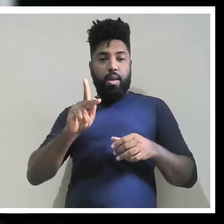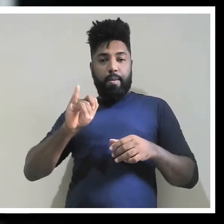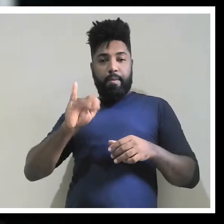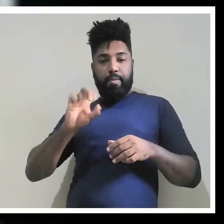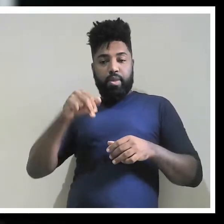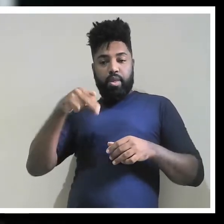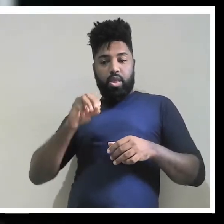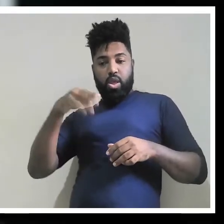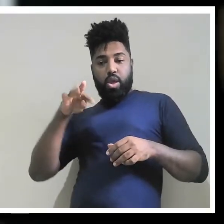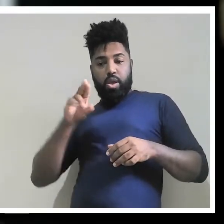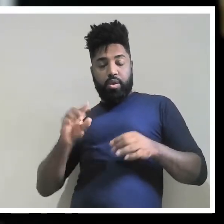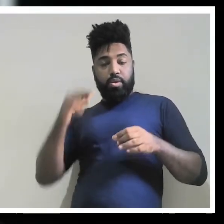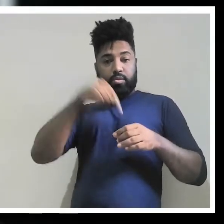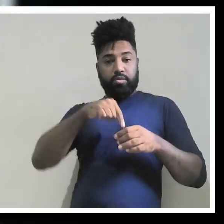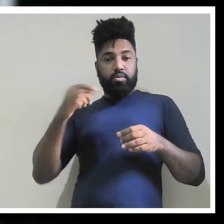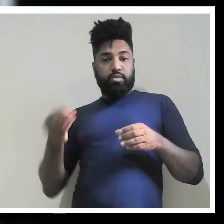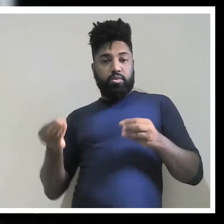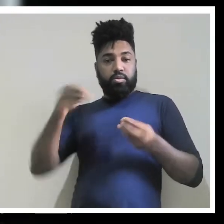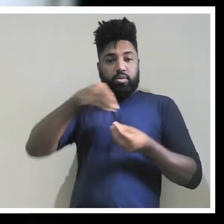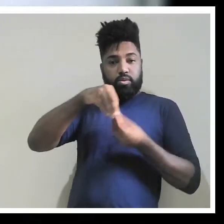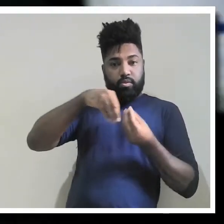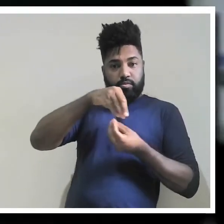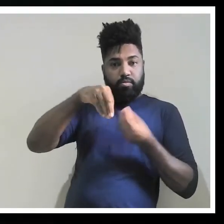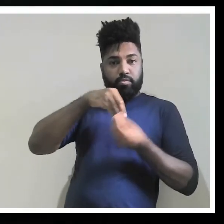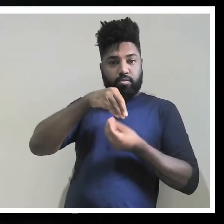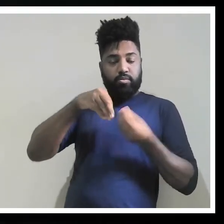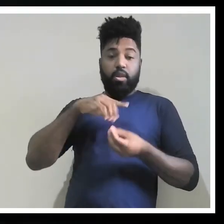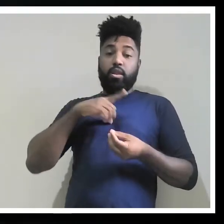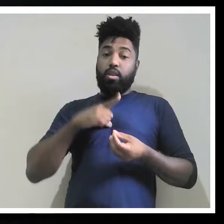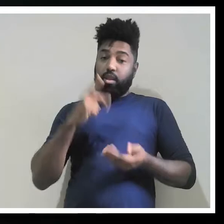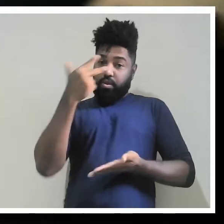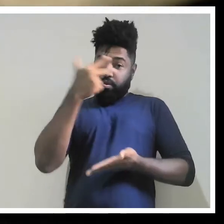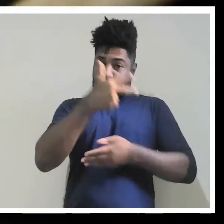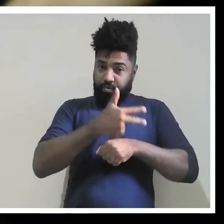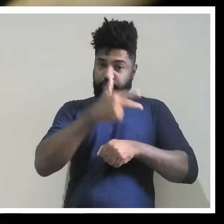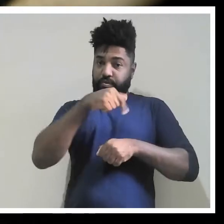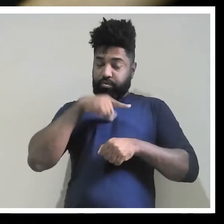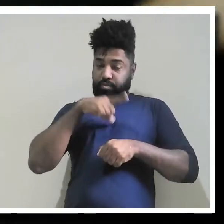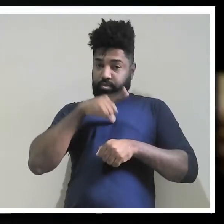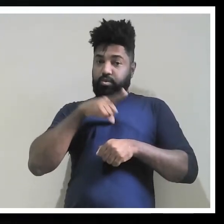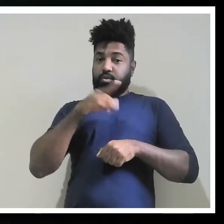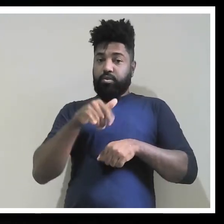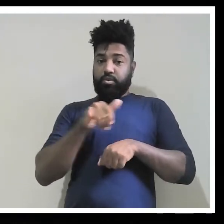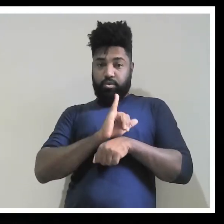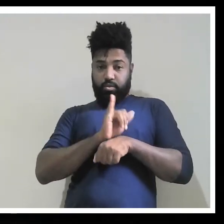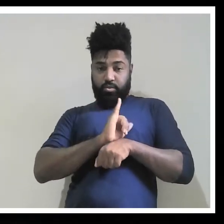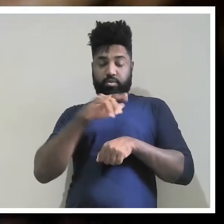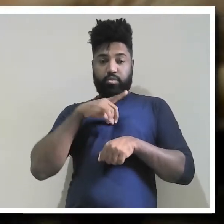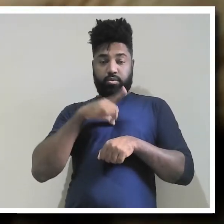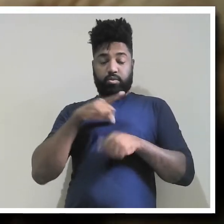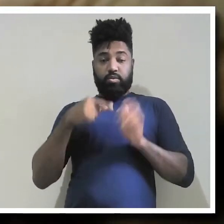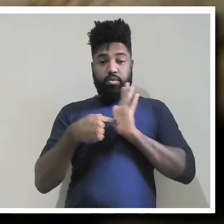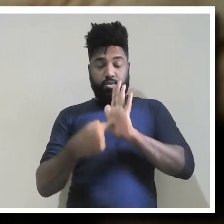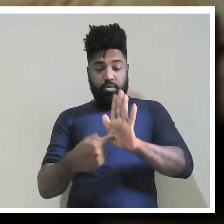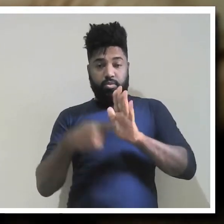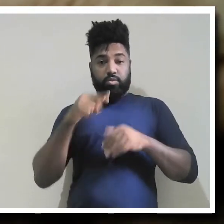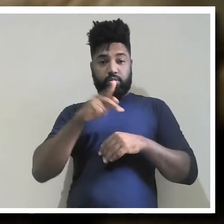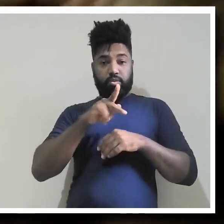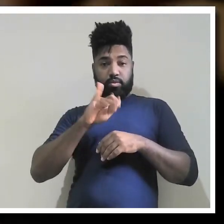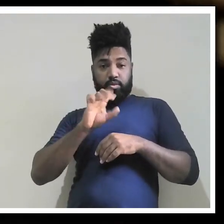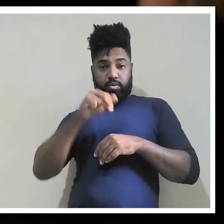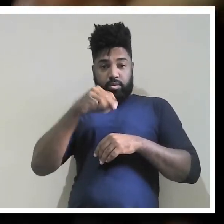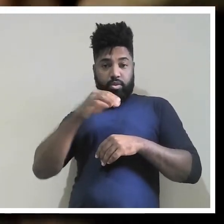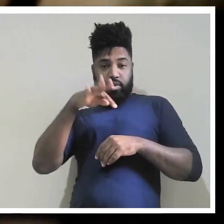solução. Nós temos um vídeo completo aqui no canal apresentando o método e inclusive a calibração de um piquenômetro para se determinar a densidade